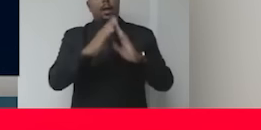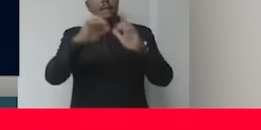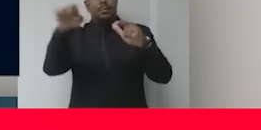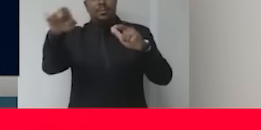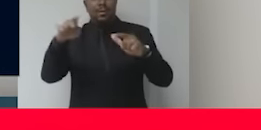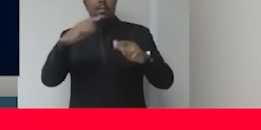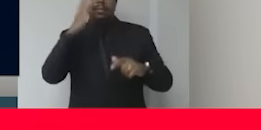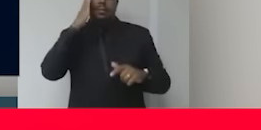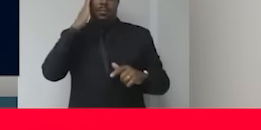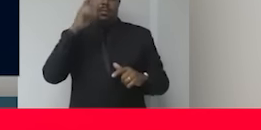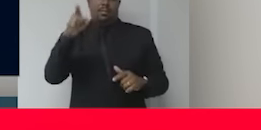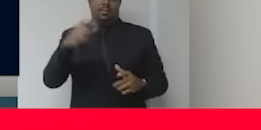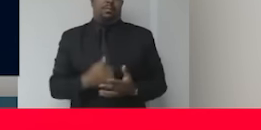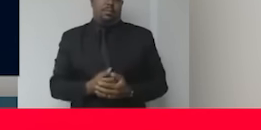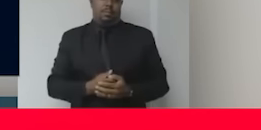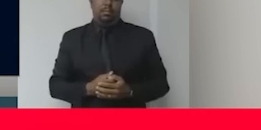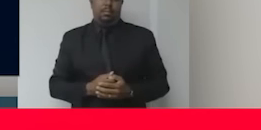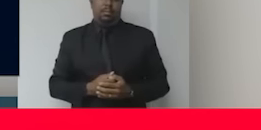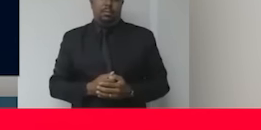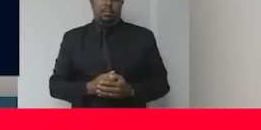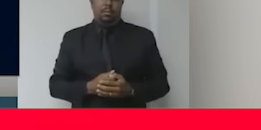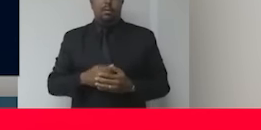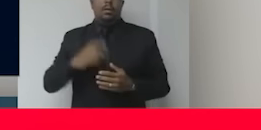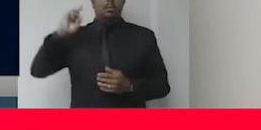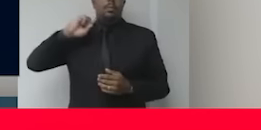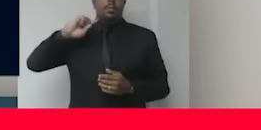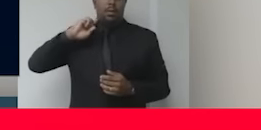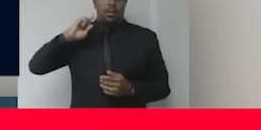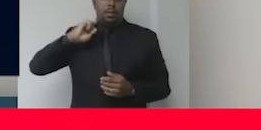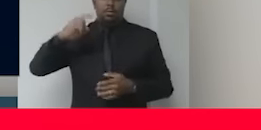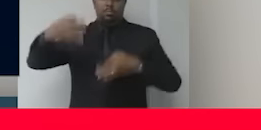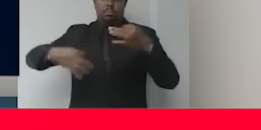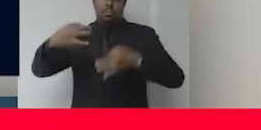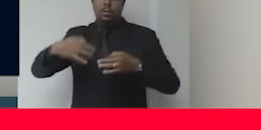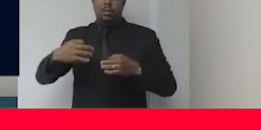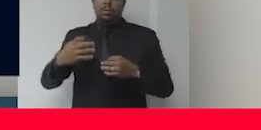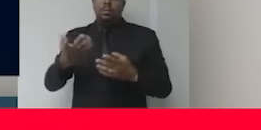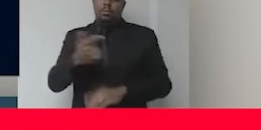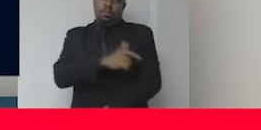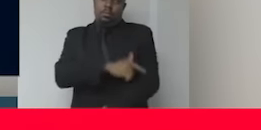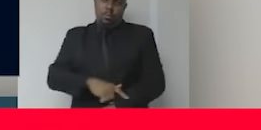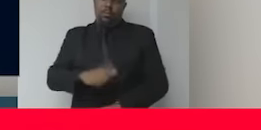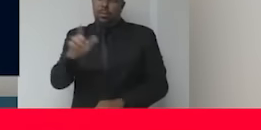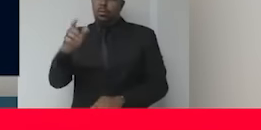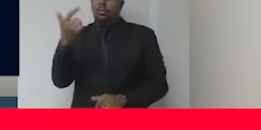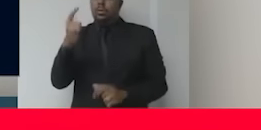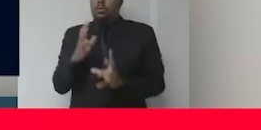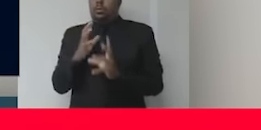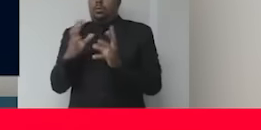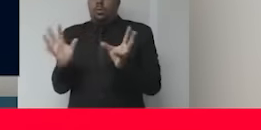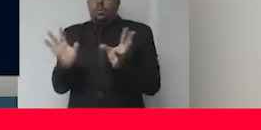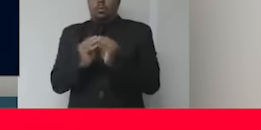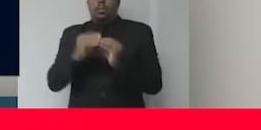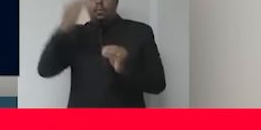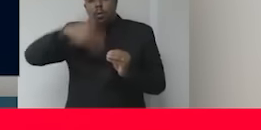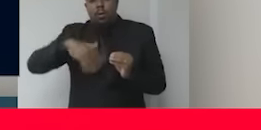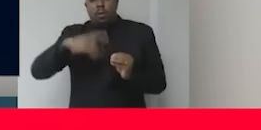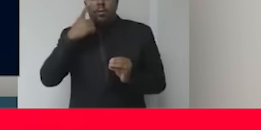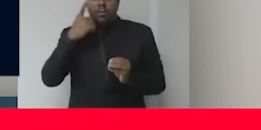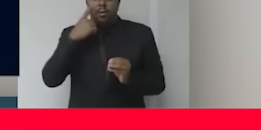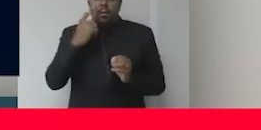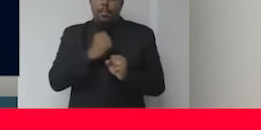de Justiça de Minas, com a devida venda, não tinha elementos no conjunto probatório a demonstrar a necessária invencibilidade de erro